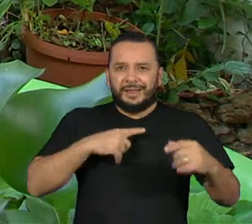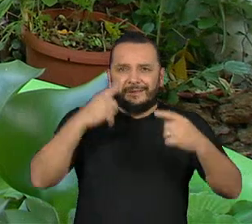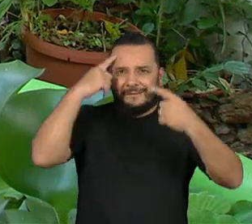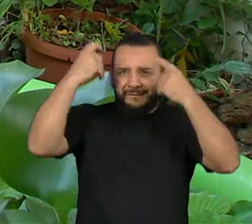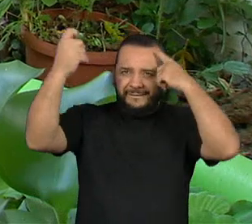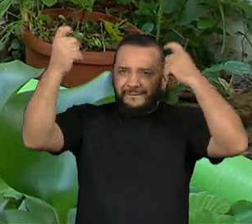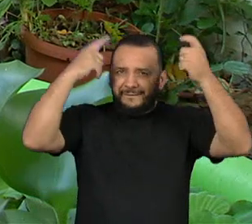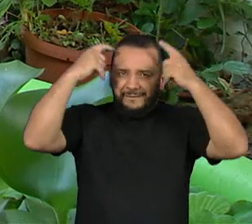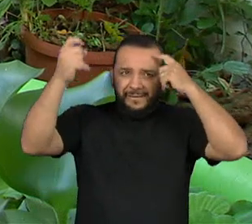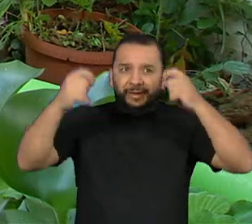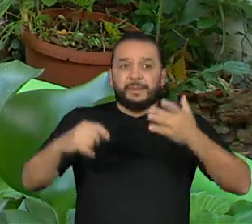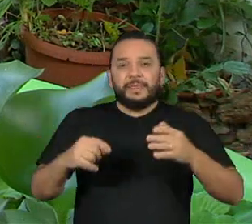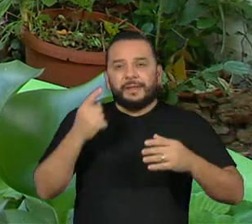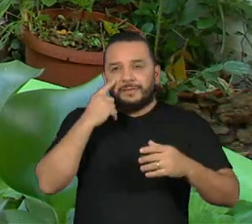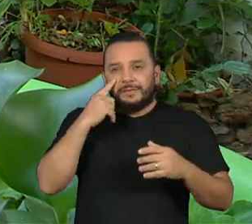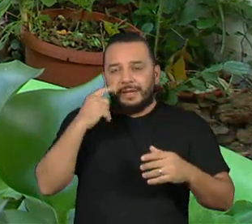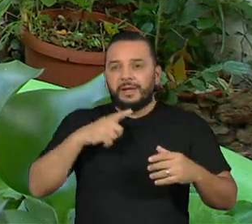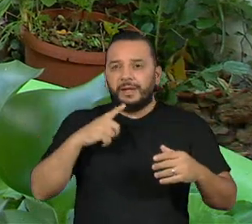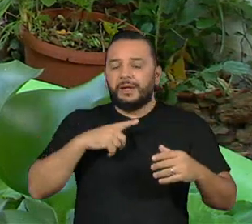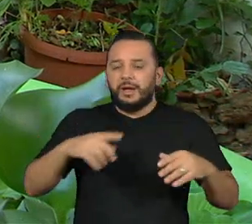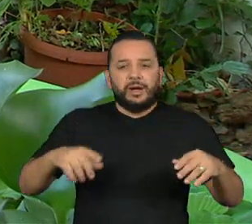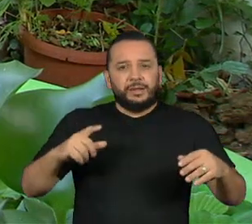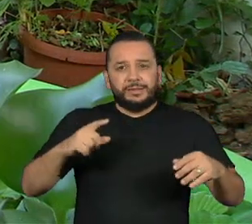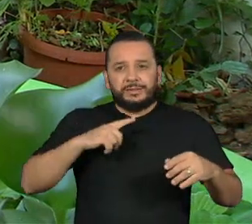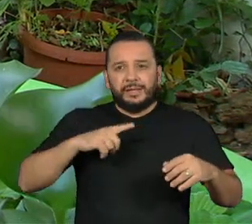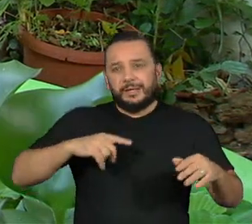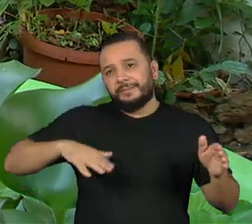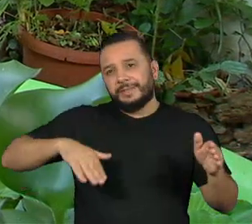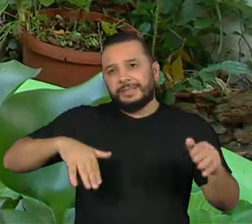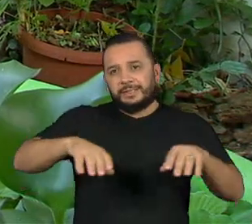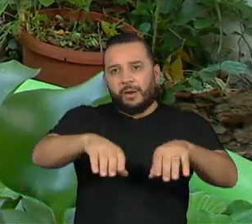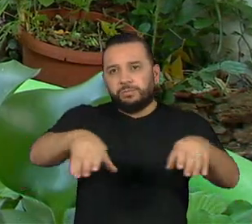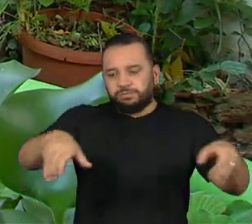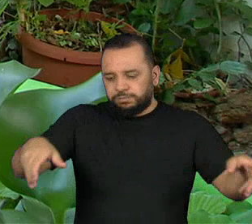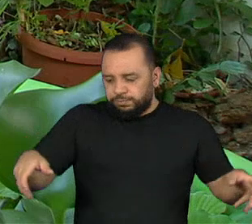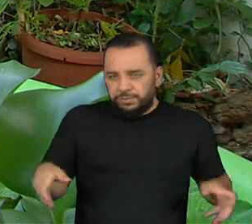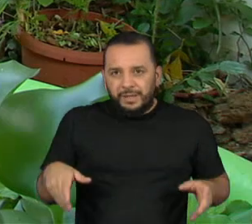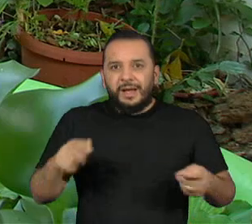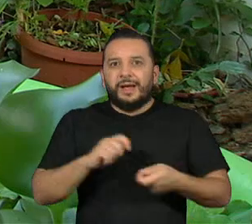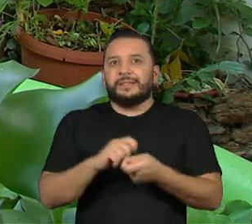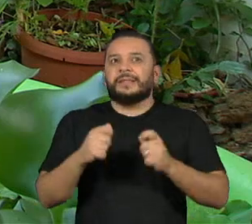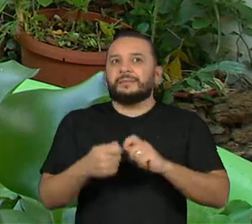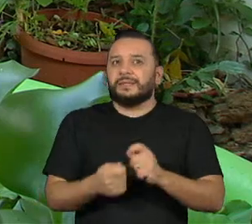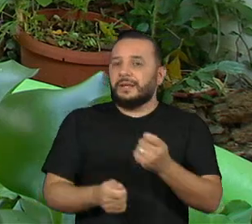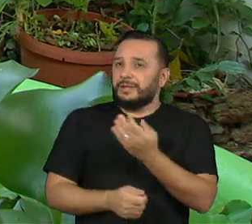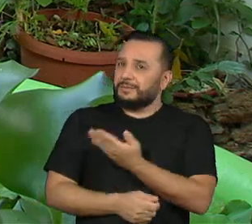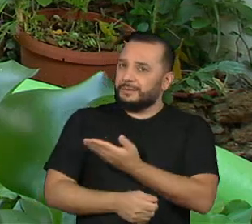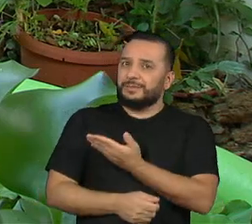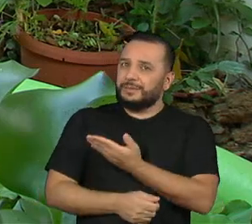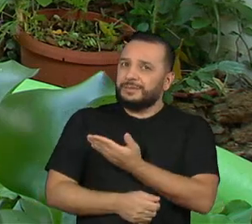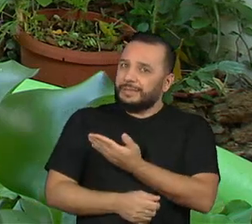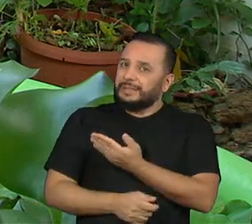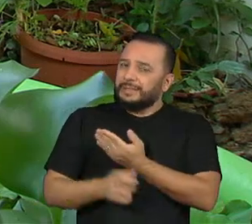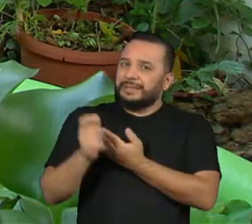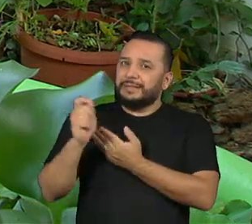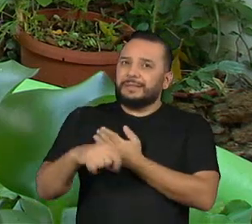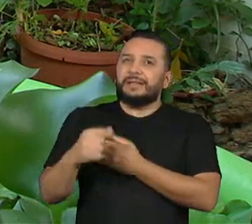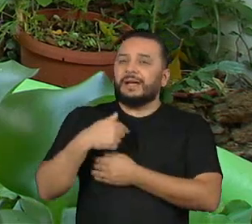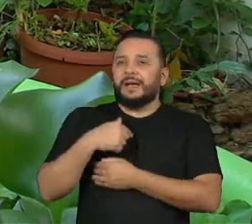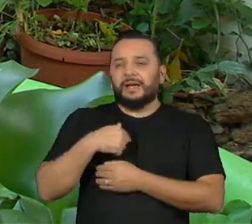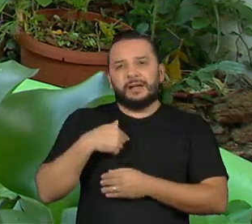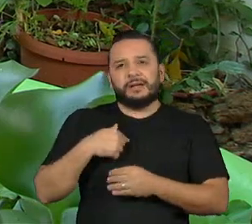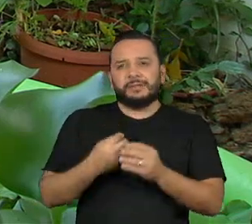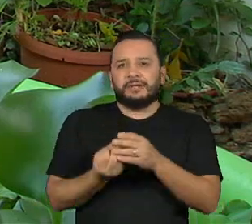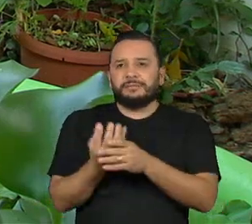aqui no jardim. Esta piscina infantil foi adaptada para se transformar num criadouro de uma espécie muito